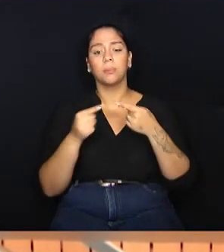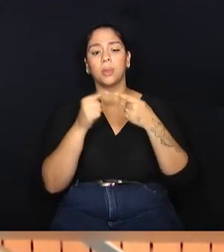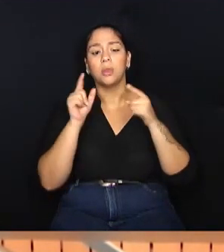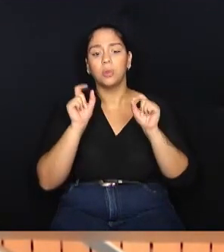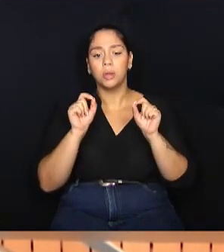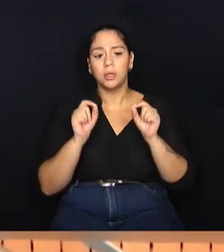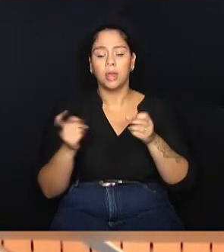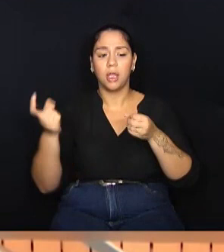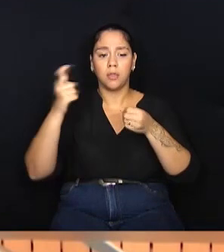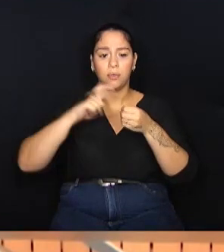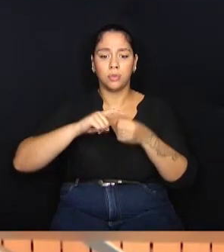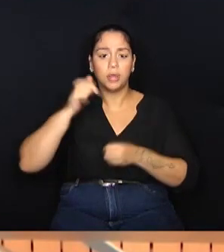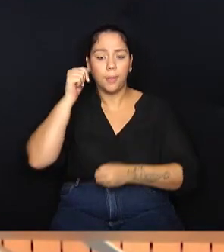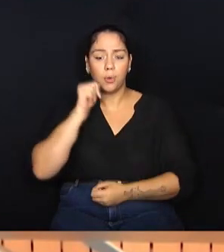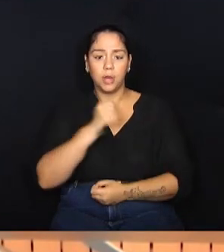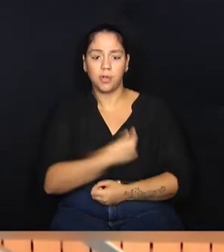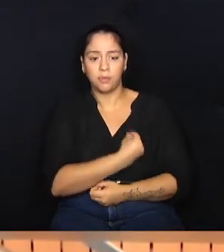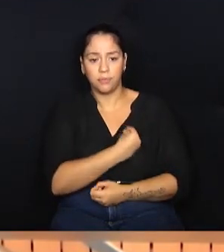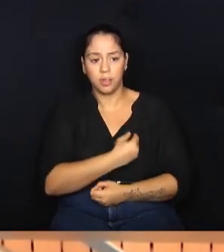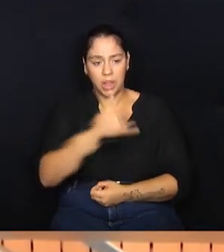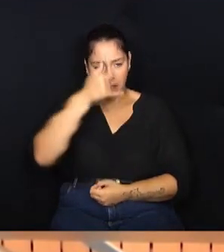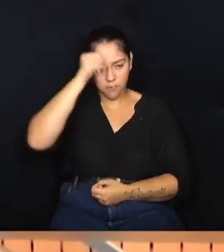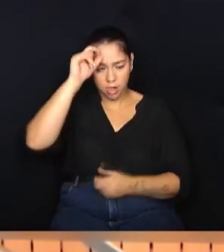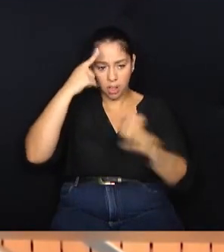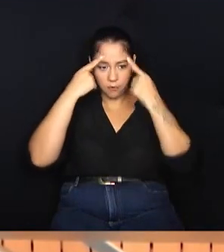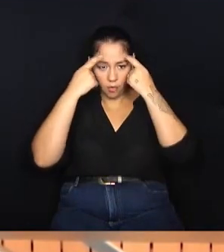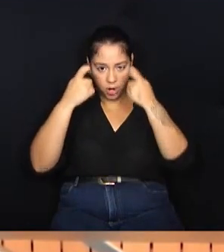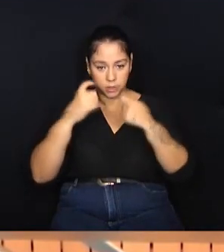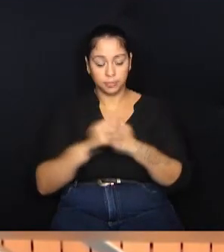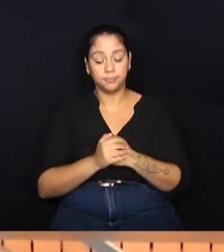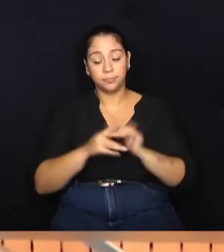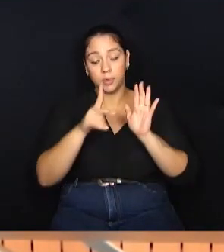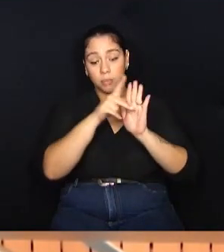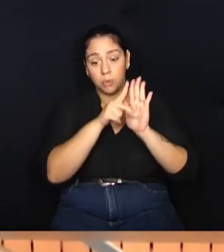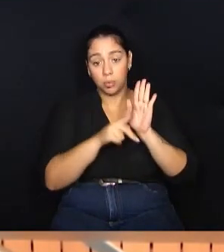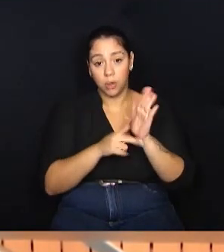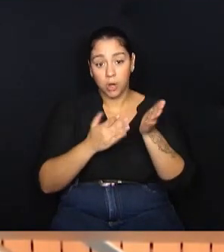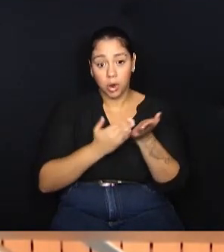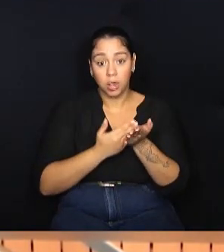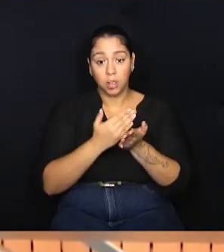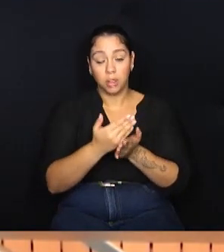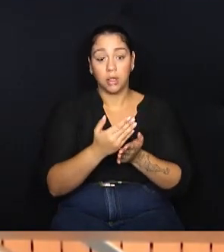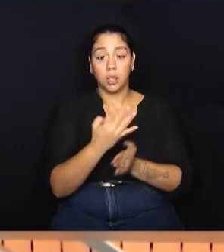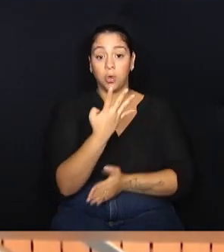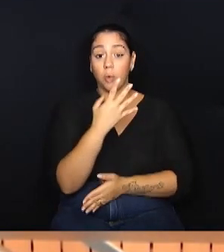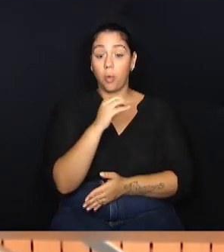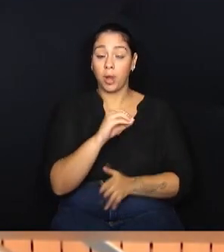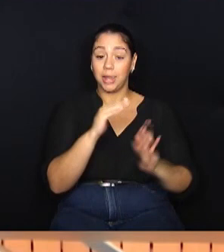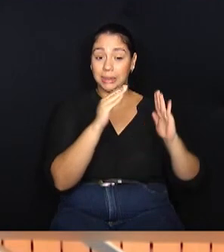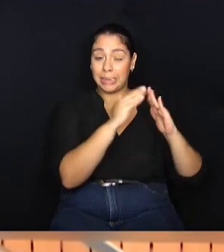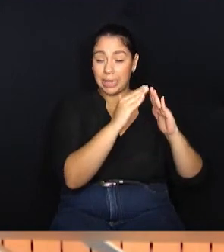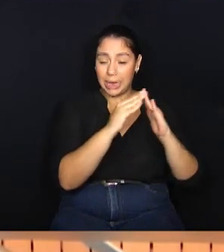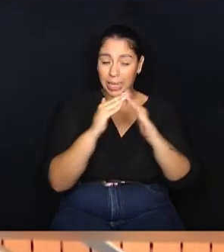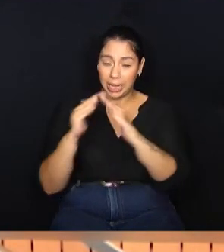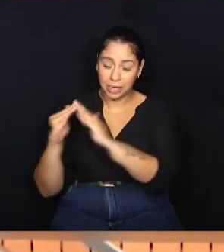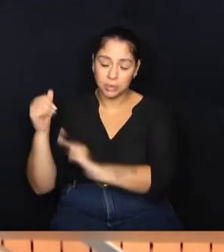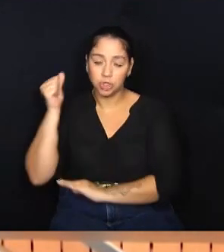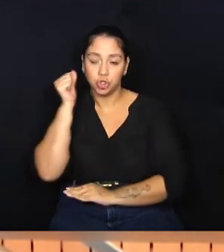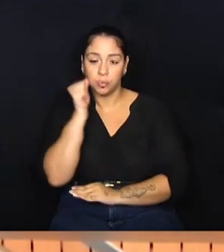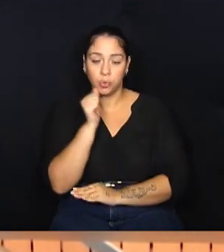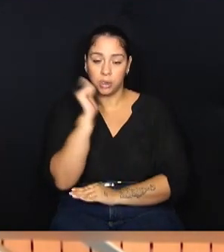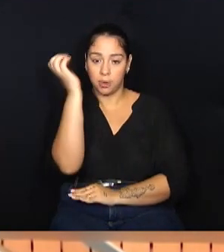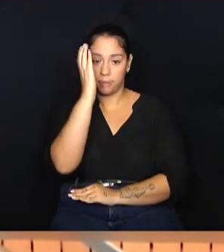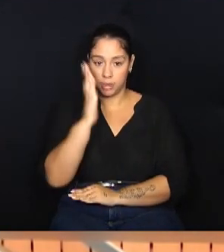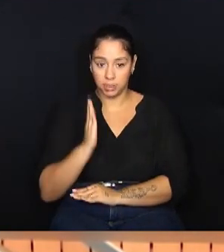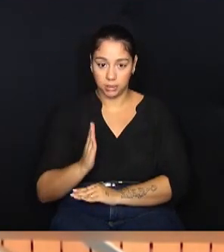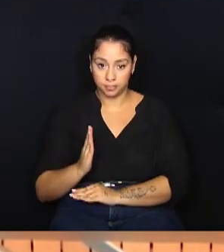Mulher Viva Sem Violência, com a implementação de 40 casas da mulher brasileira em todo o país. Reitero